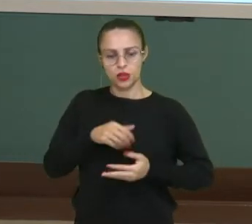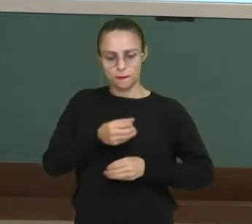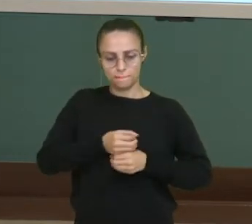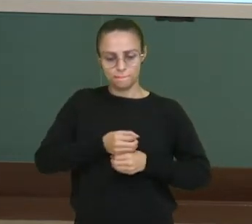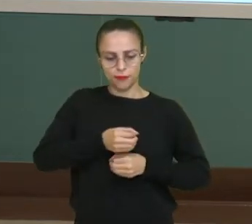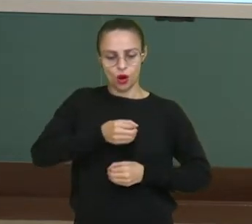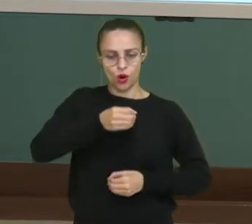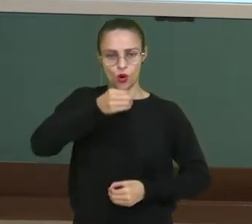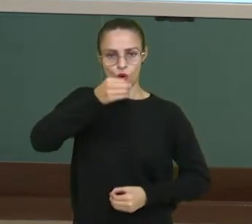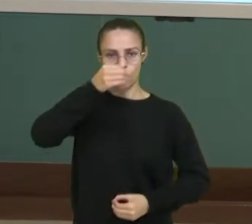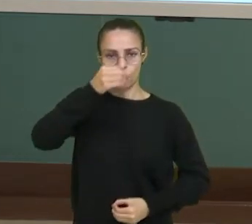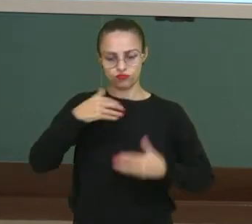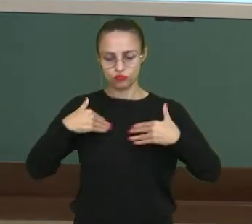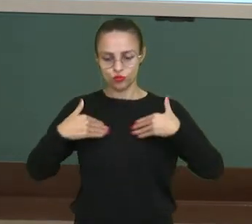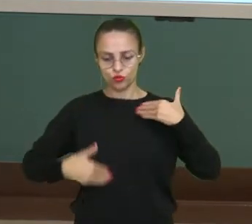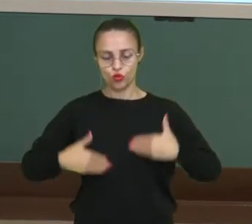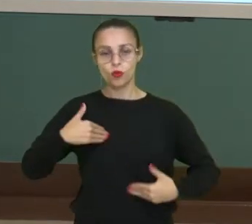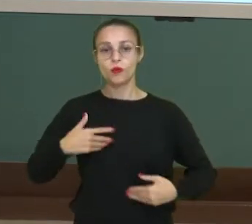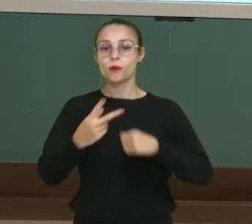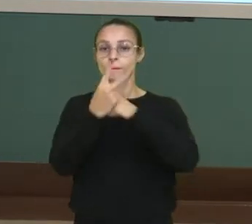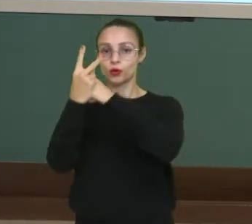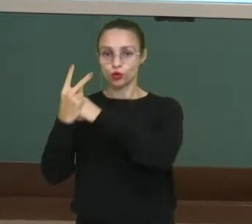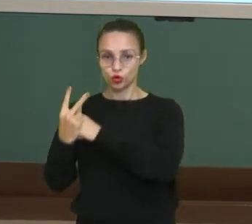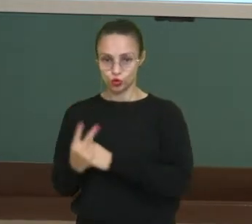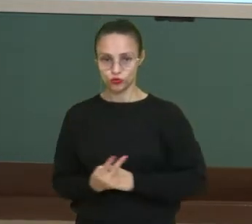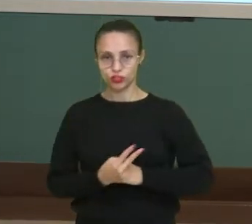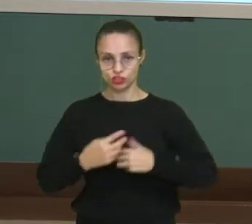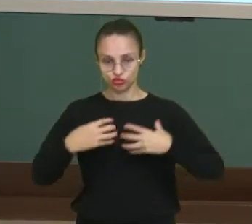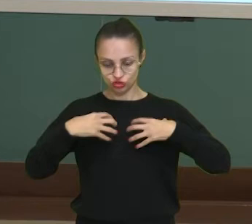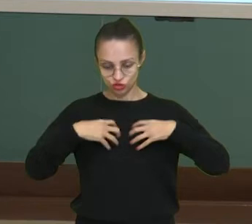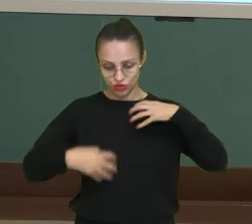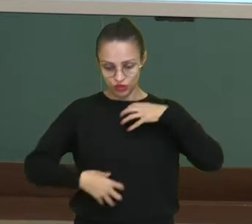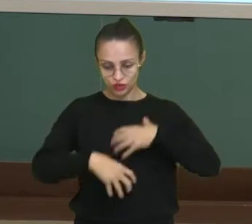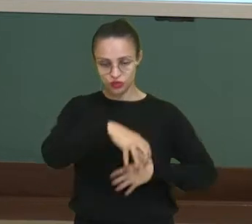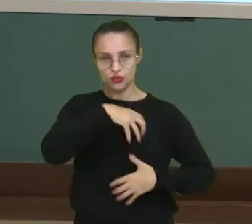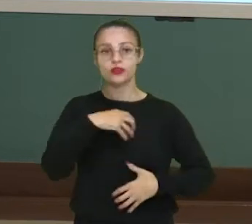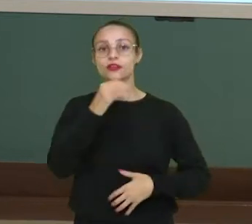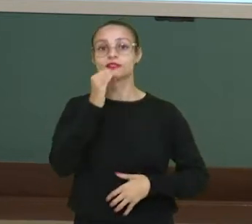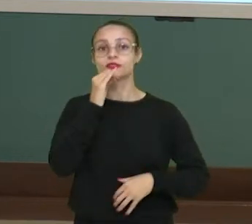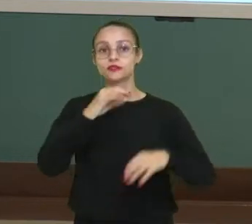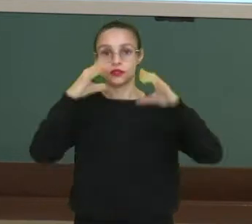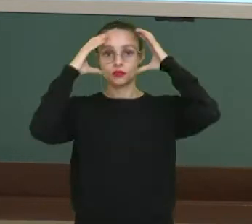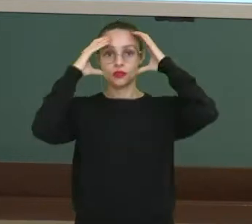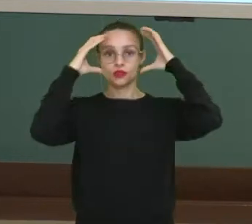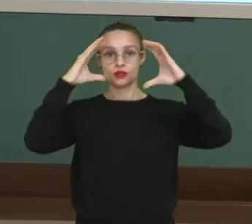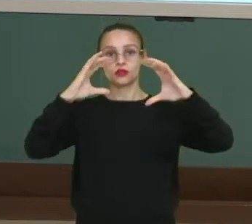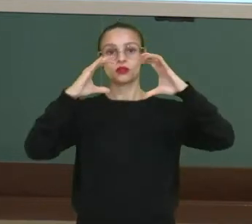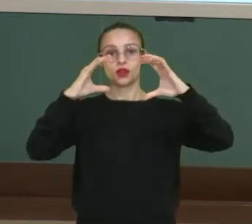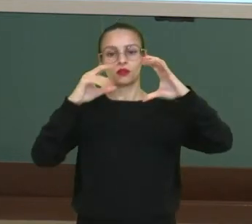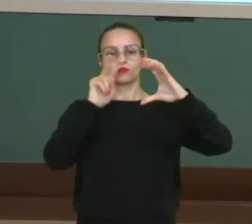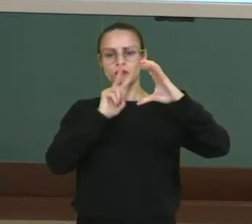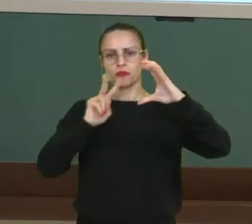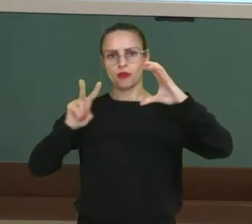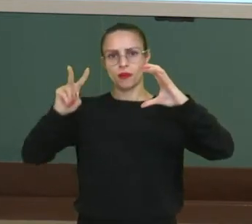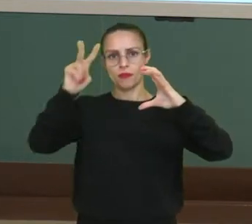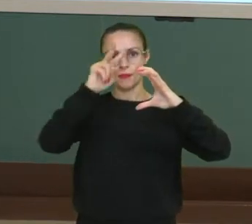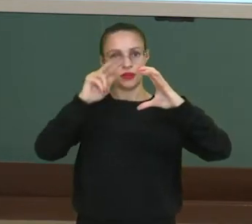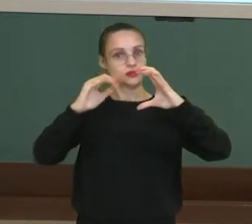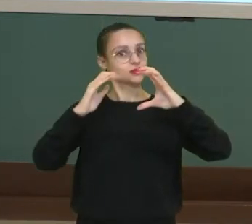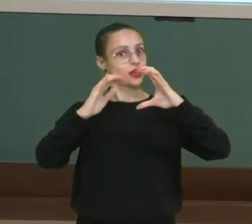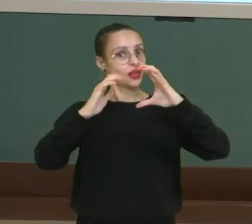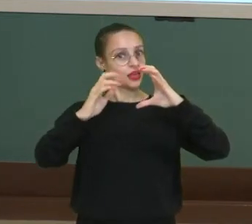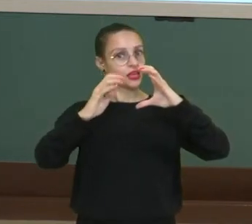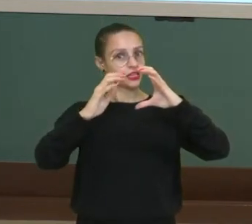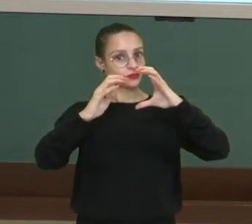forma ao nosso corpo, proteger órgãos internos, por exemplo, a caixa craniana protegendo o nosso